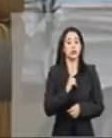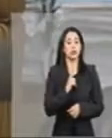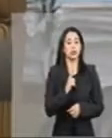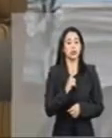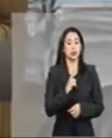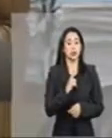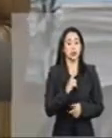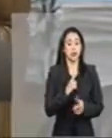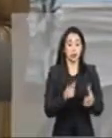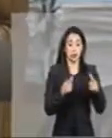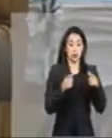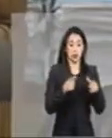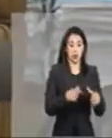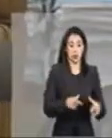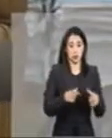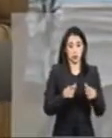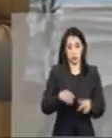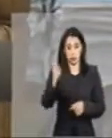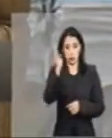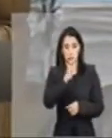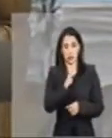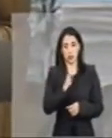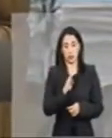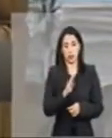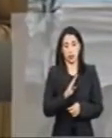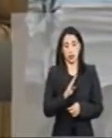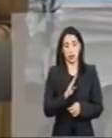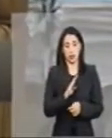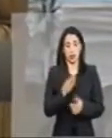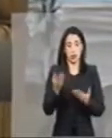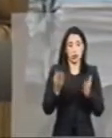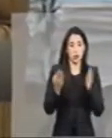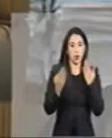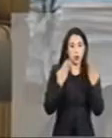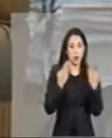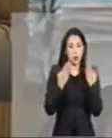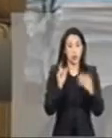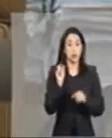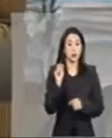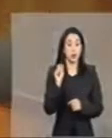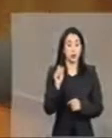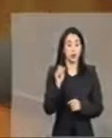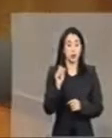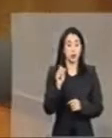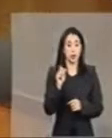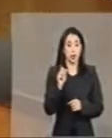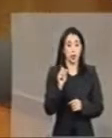território brasileiro em relação a quem? Em relação aos agentes diplomáticos,